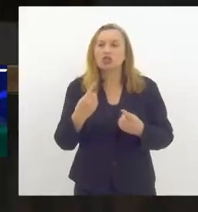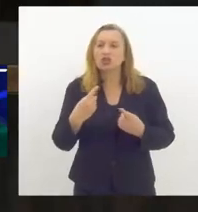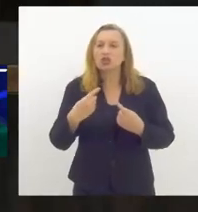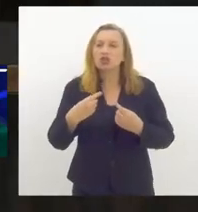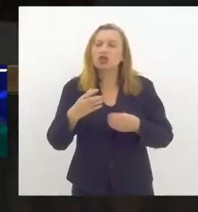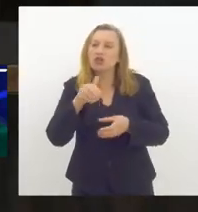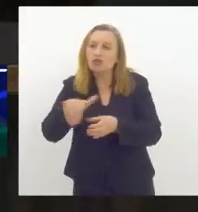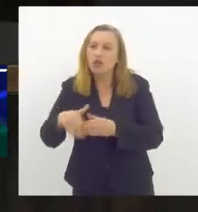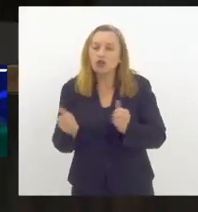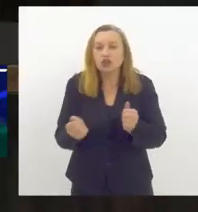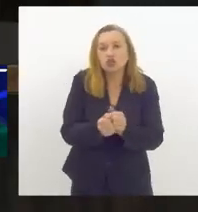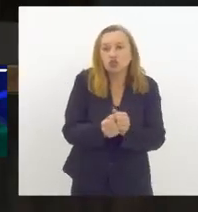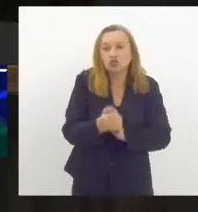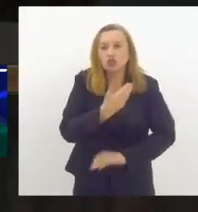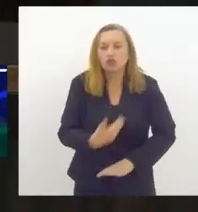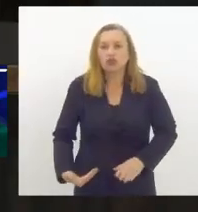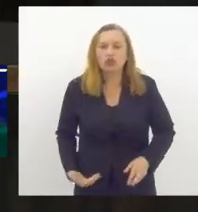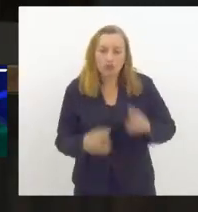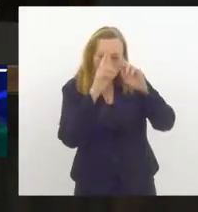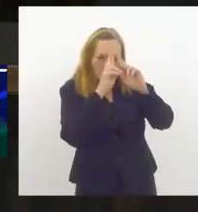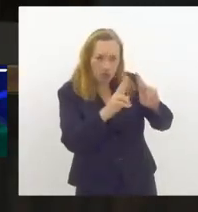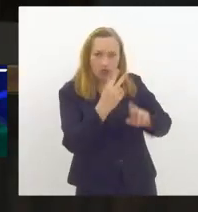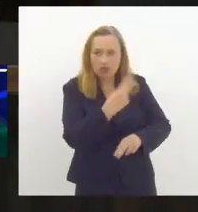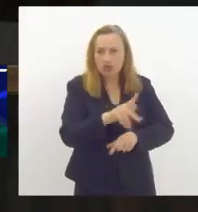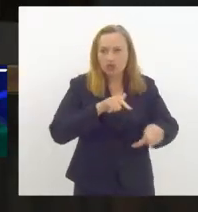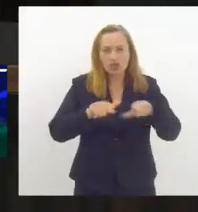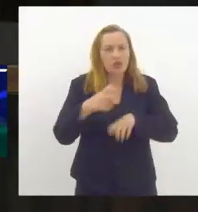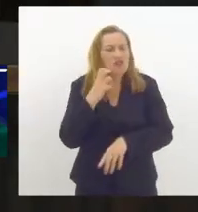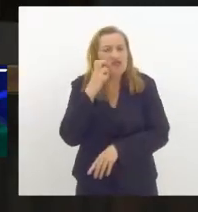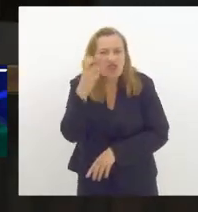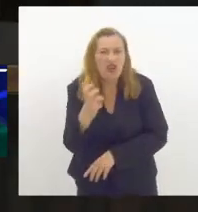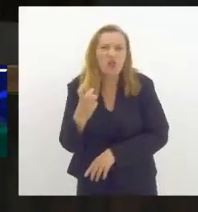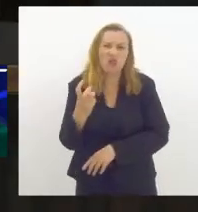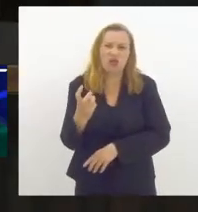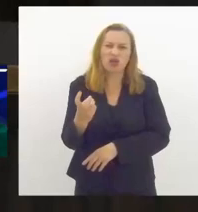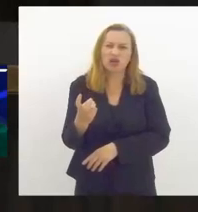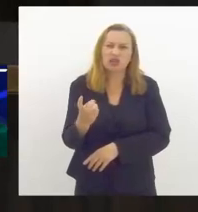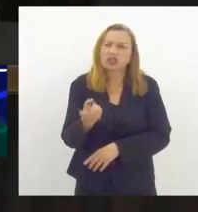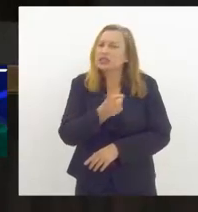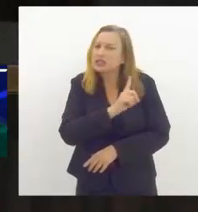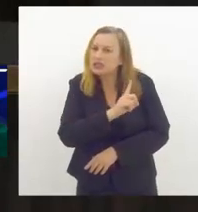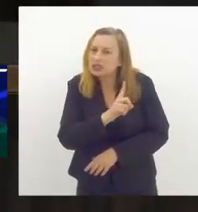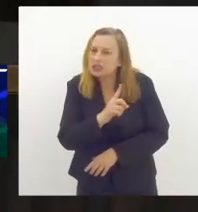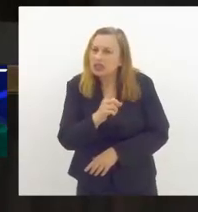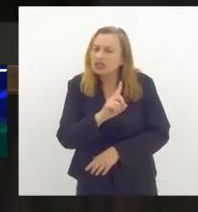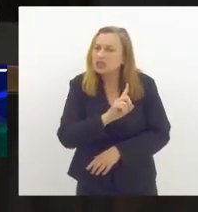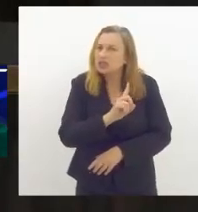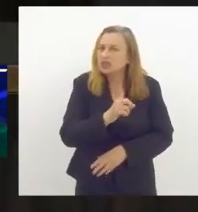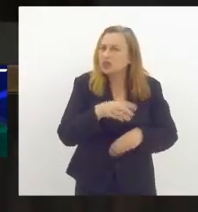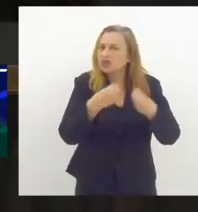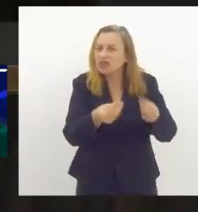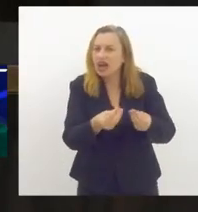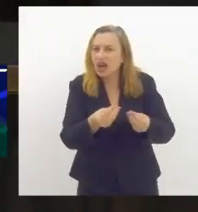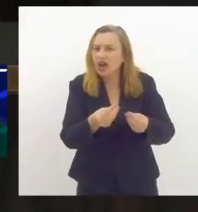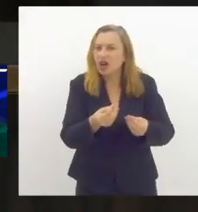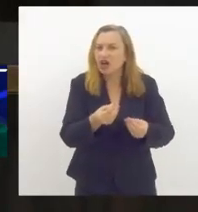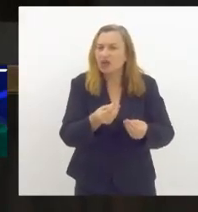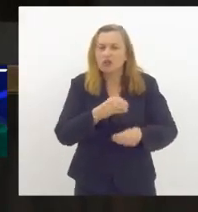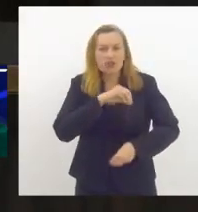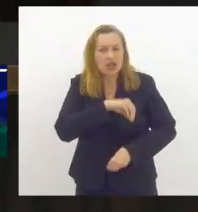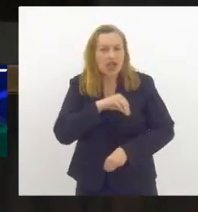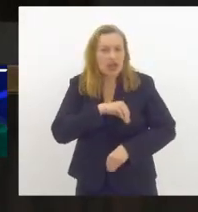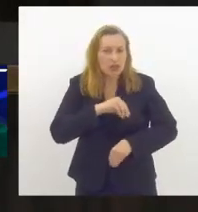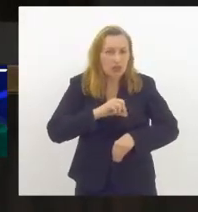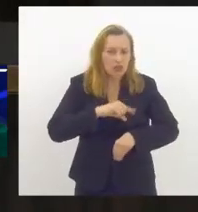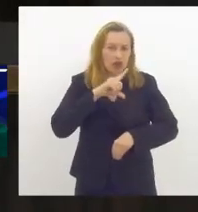governo com todo respeito aos seus mandatos deviam estar envergonhados de não conceder Esse aumento nós